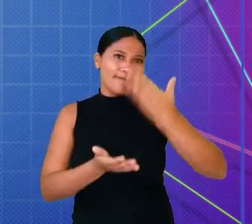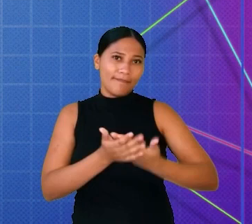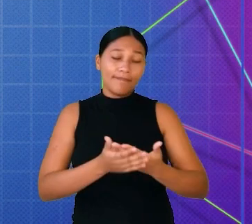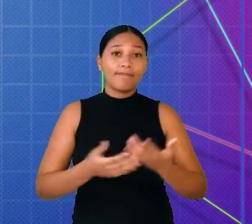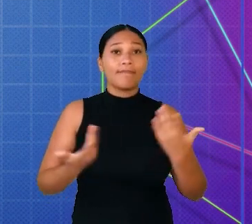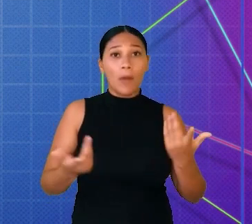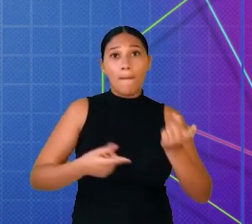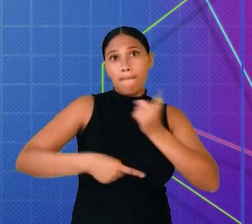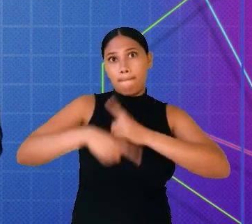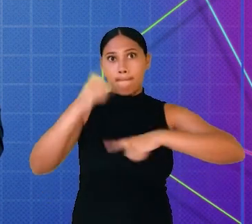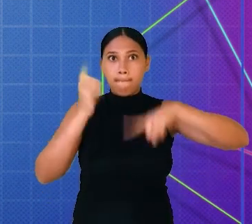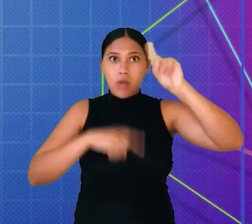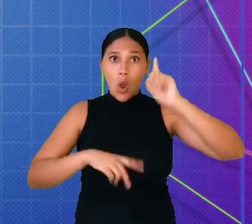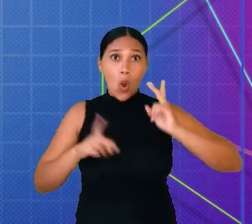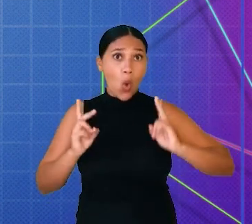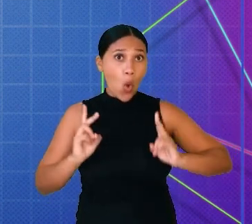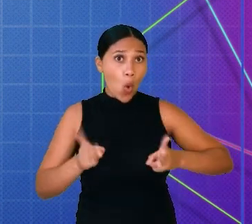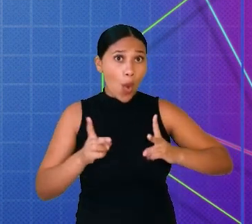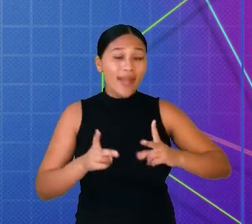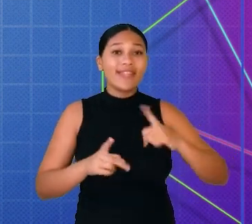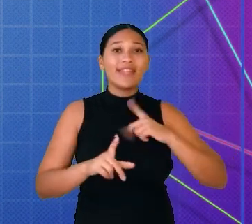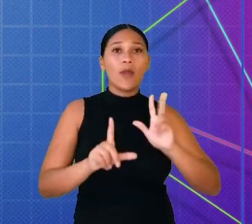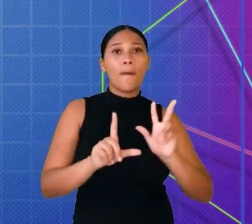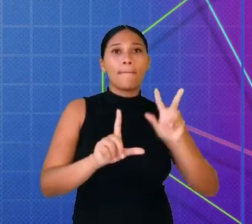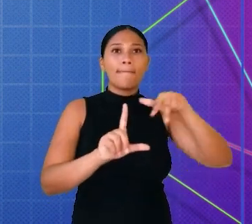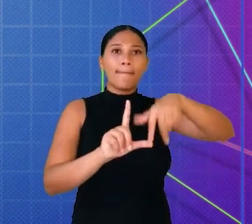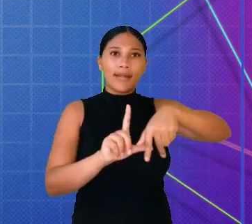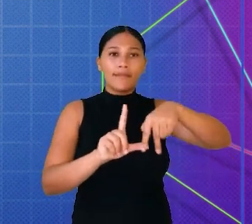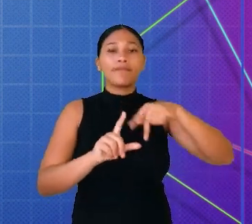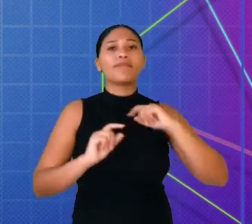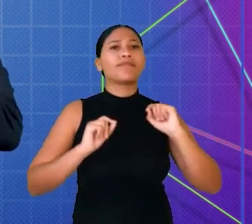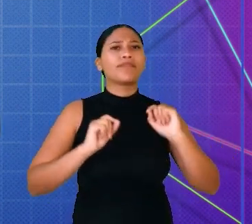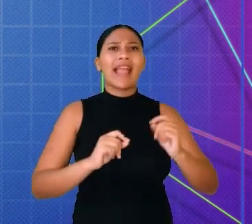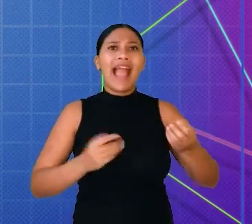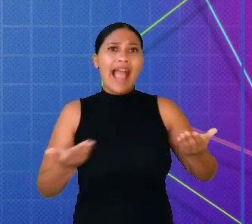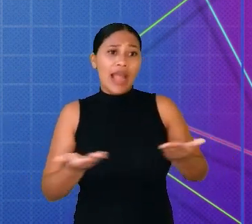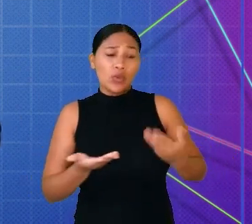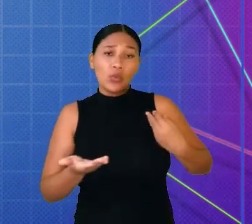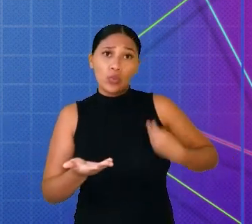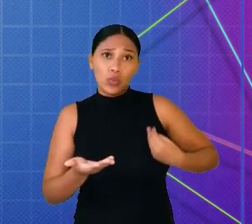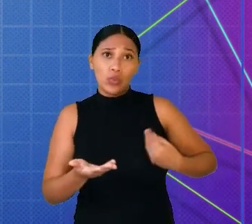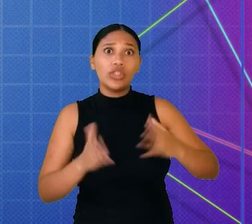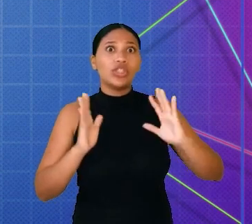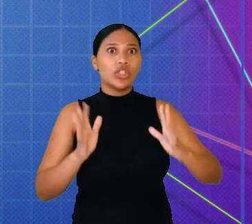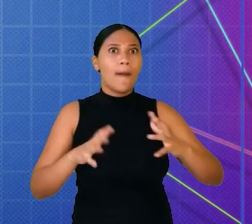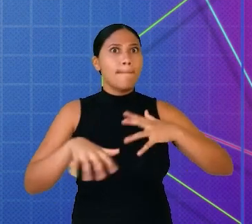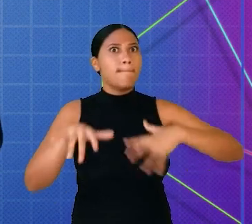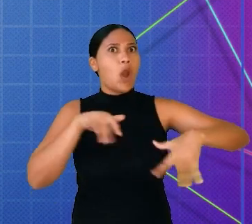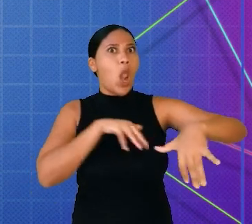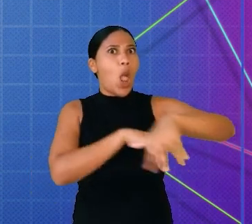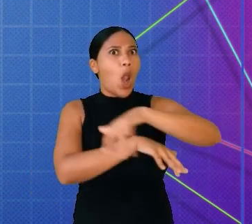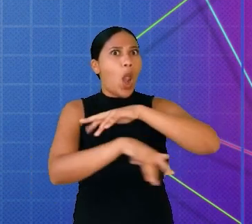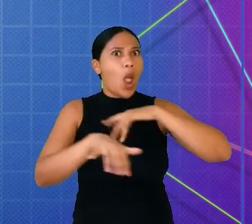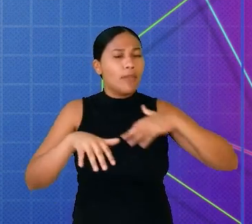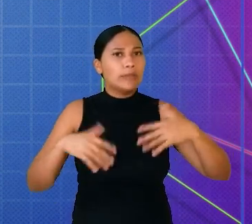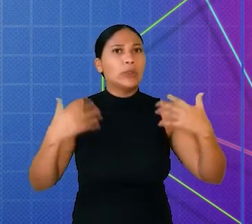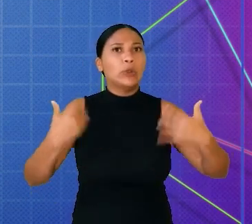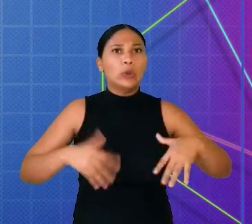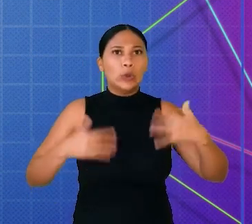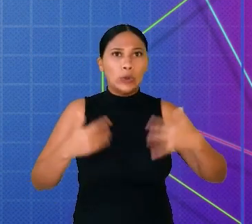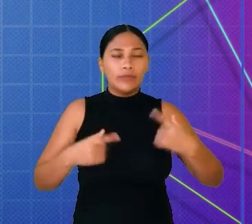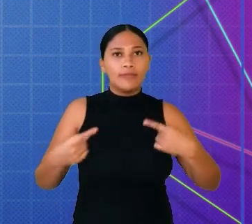sério. Nessa mesma pegada revolucionária, nós temos o metaverso, que ainda sendo muito atual, também já causou um